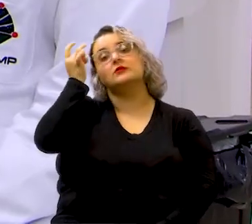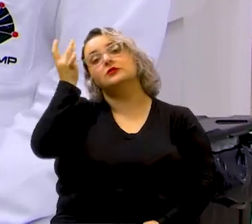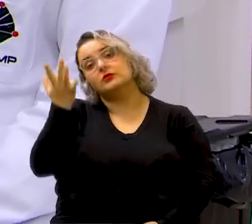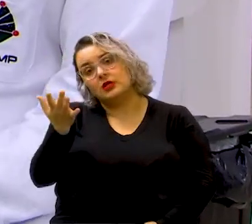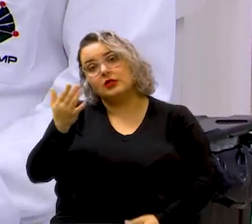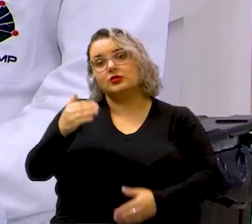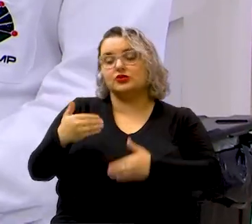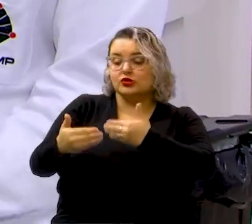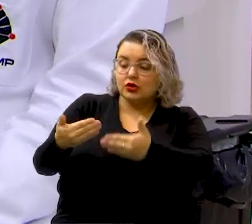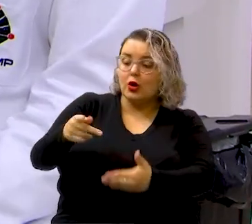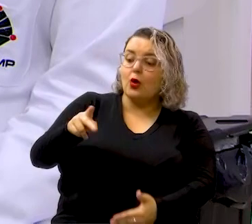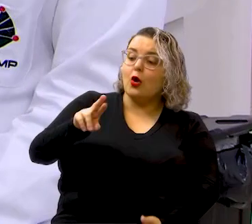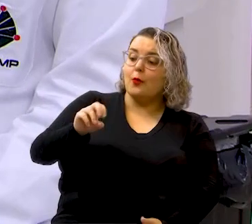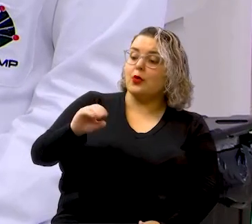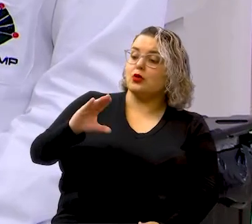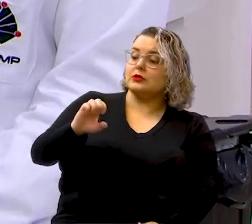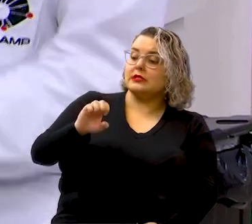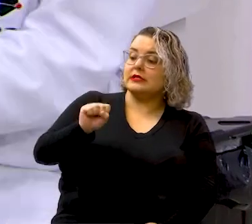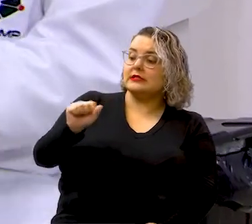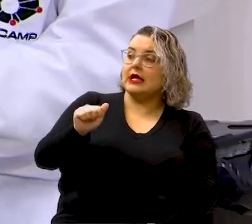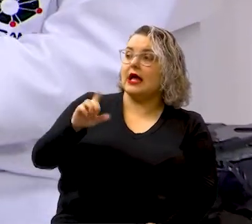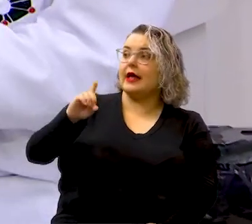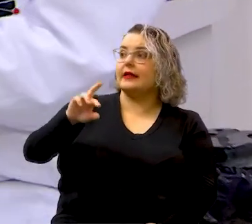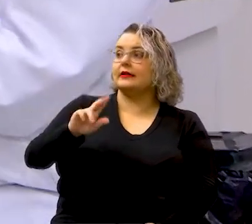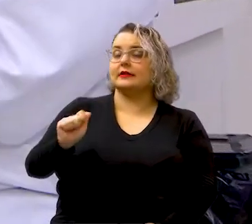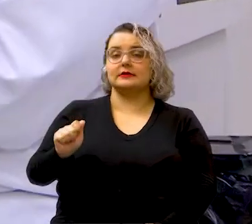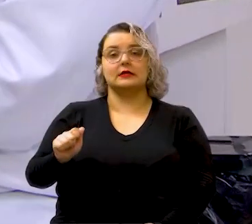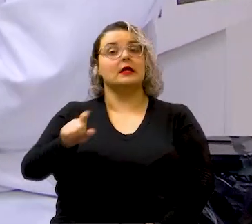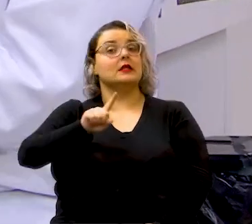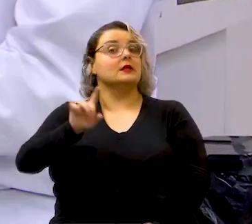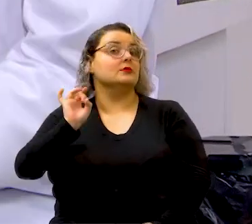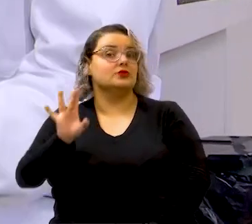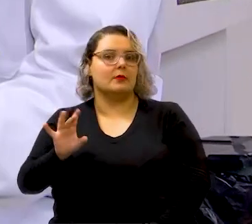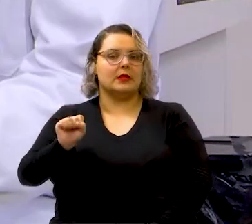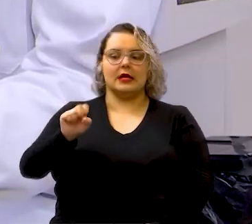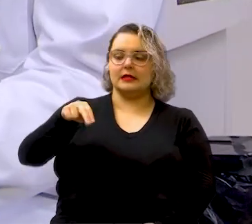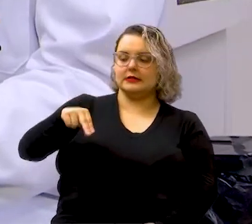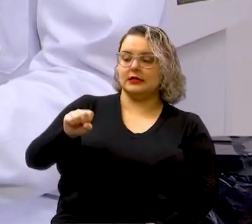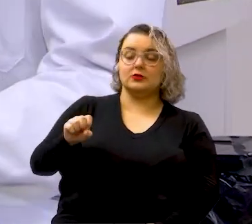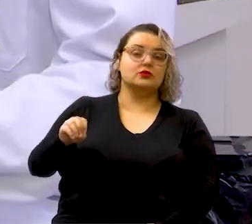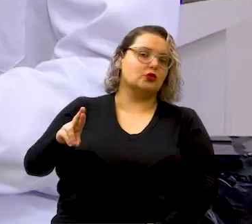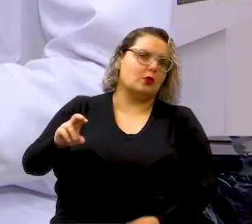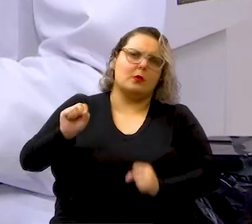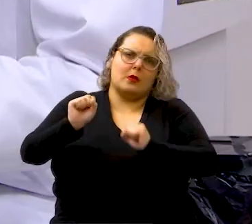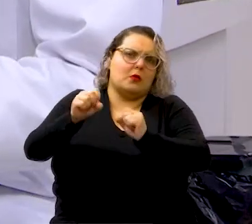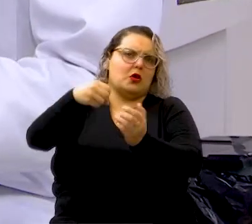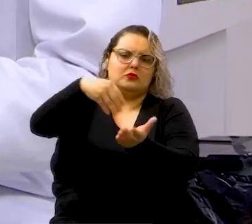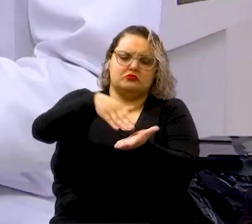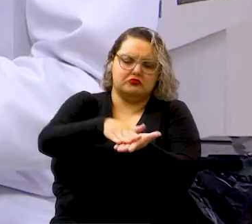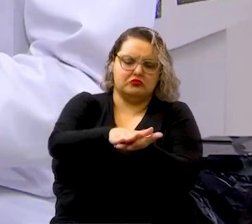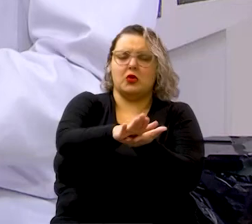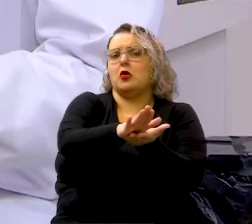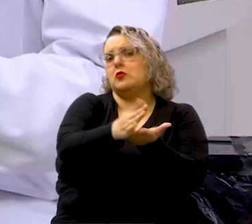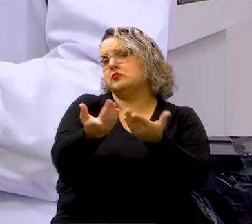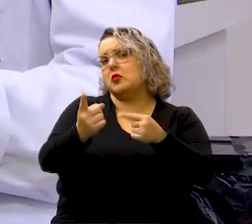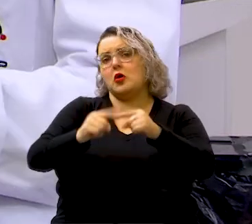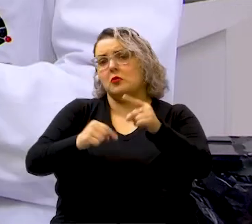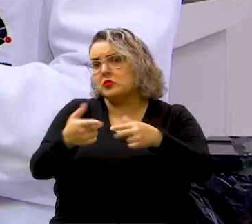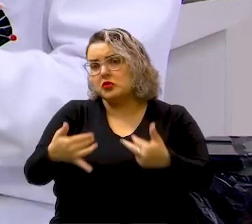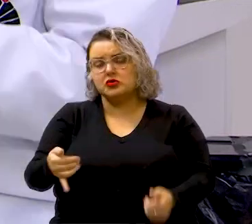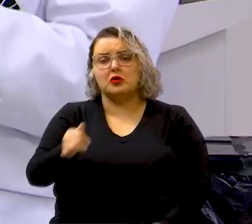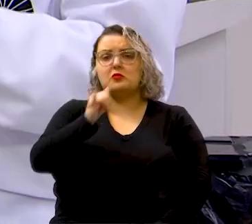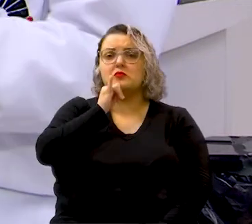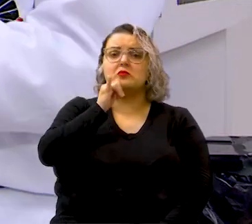são mais fáceis de serem processadas, não só para fazer sensores, mas você pode imprimir